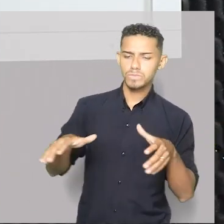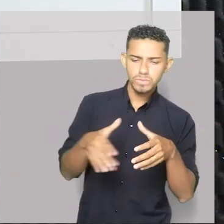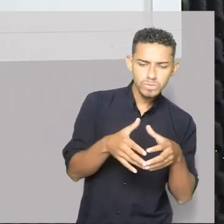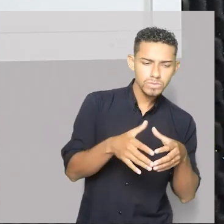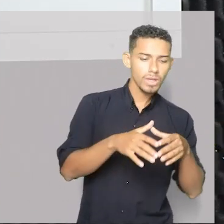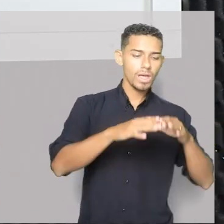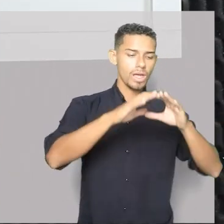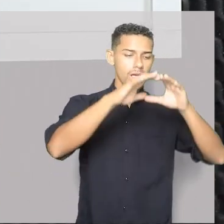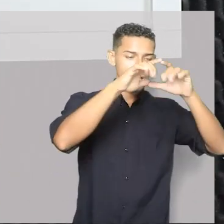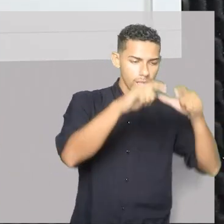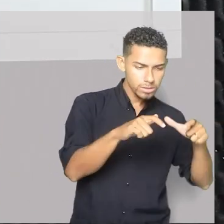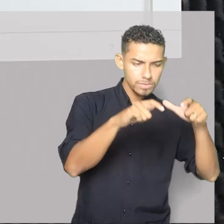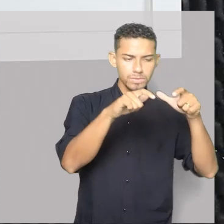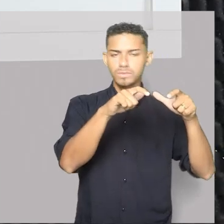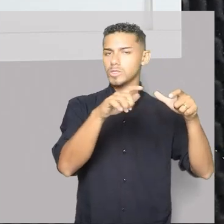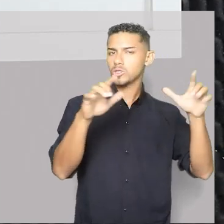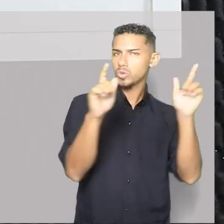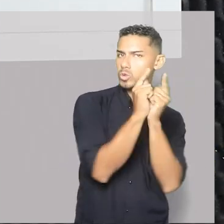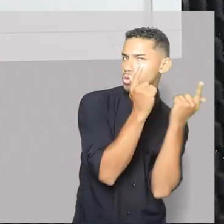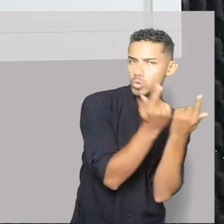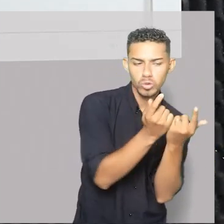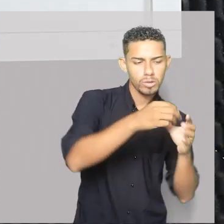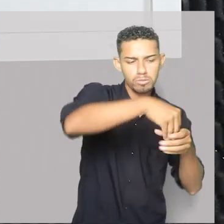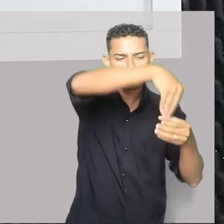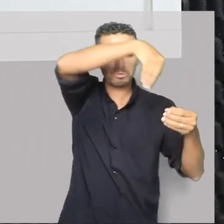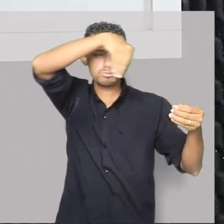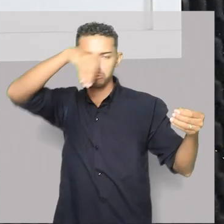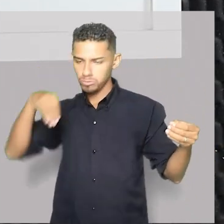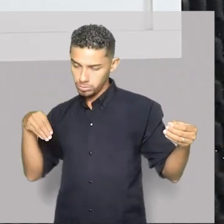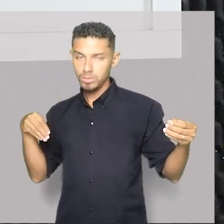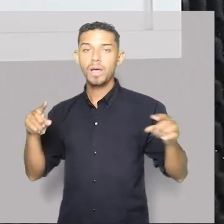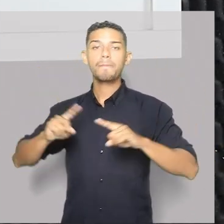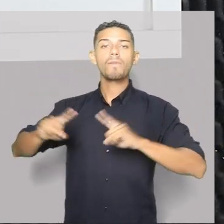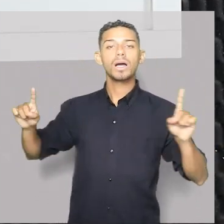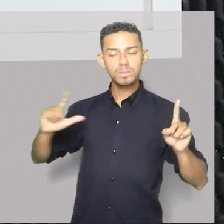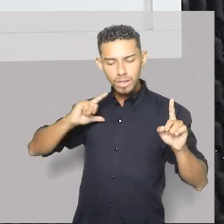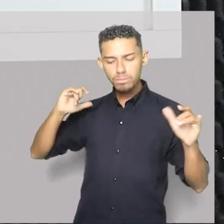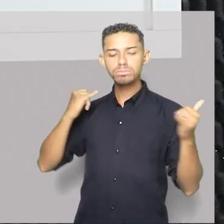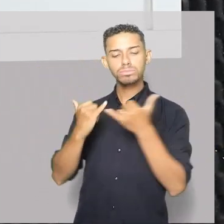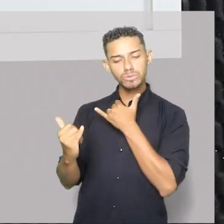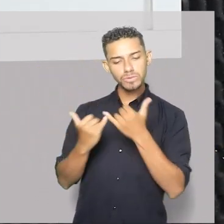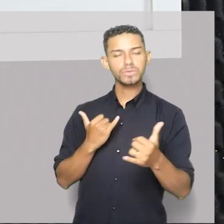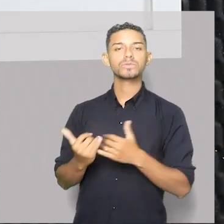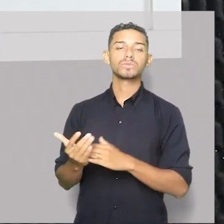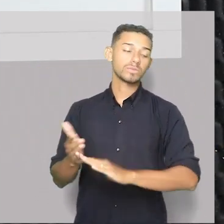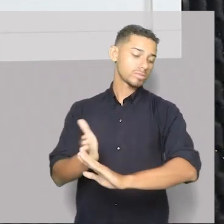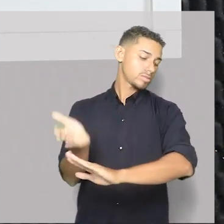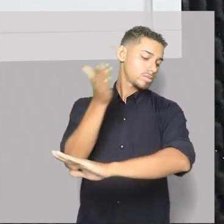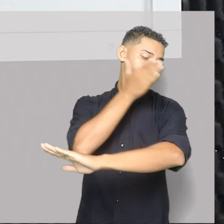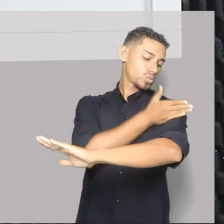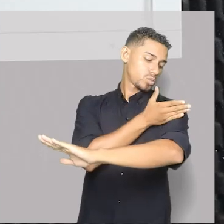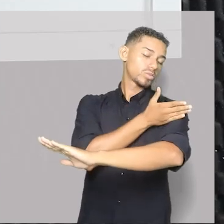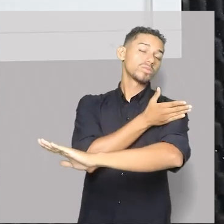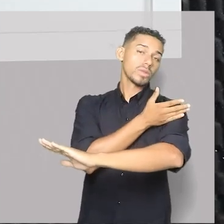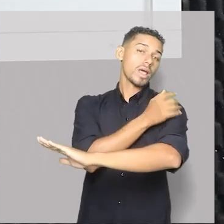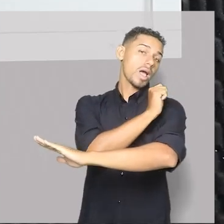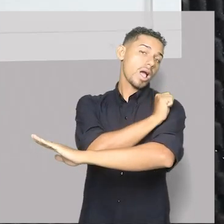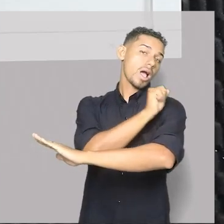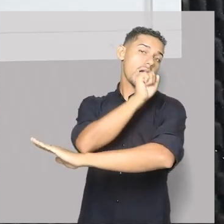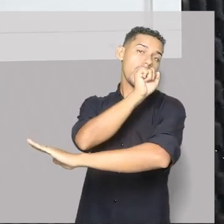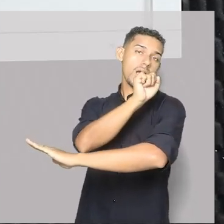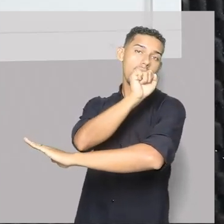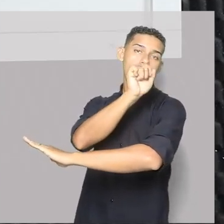uma relação de parentesco entre eles, tá certo? Logo depois das algas, surgiram as primeiras plantas, que a gente não